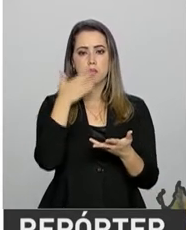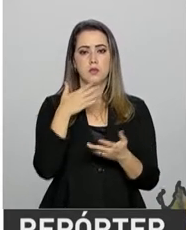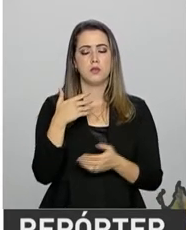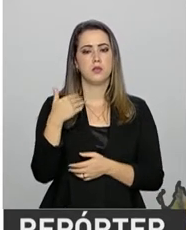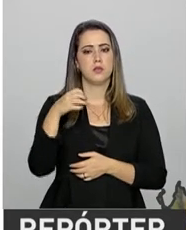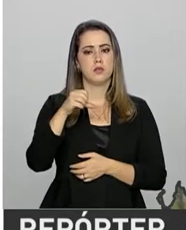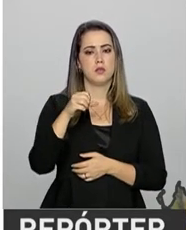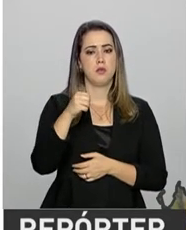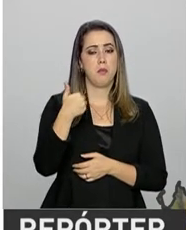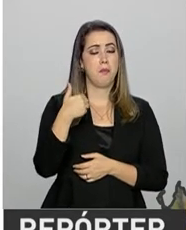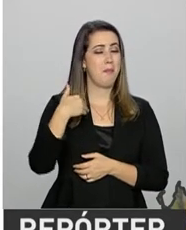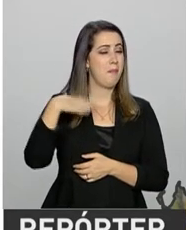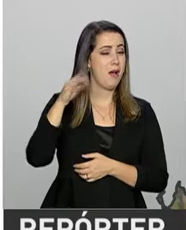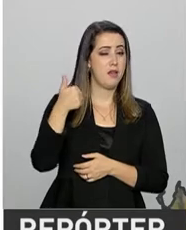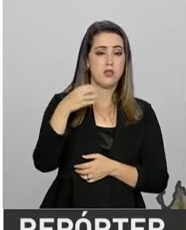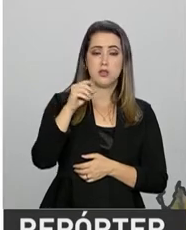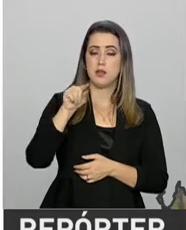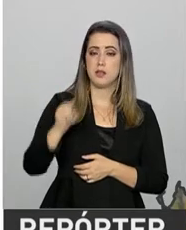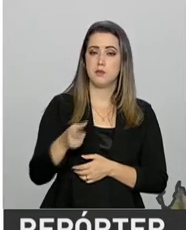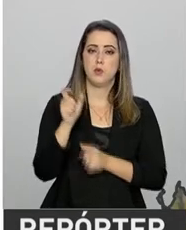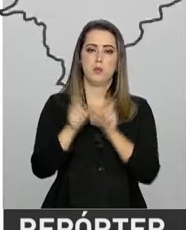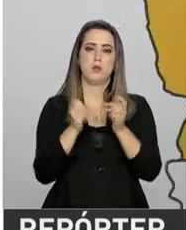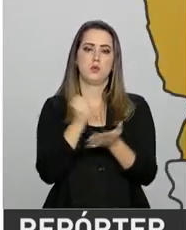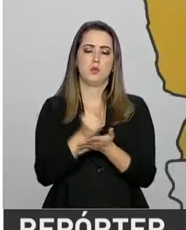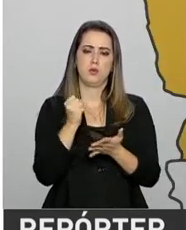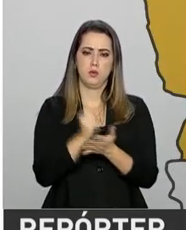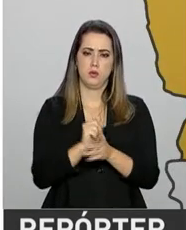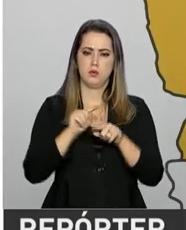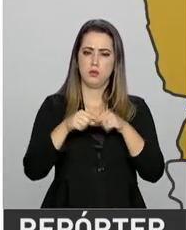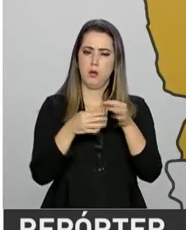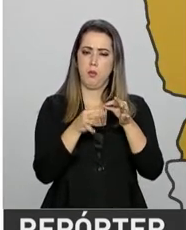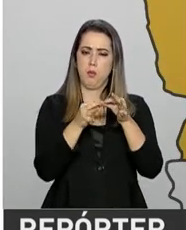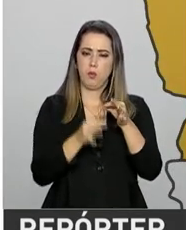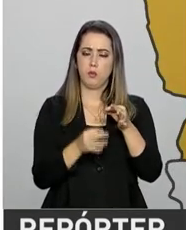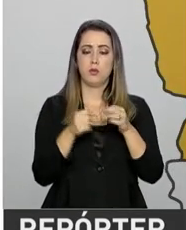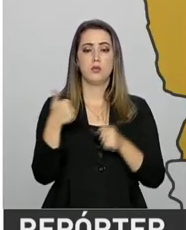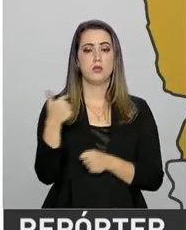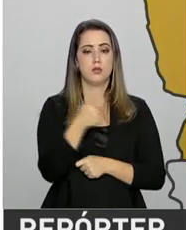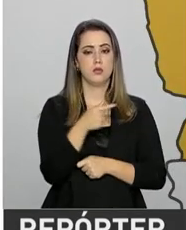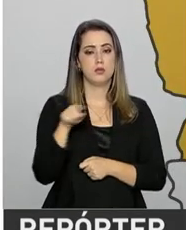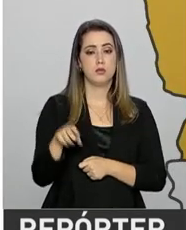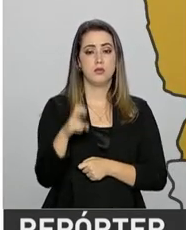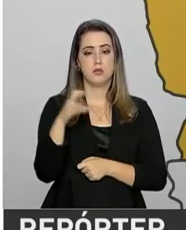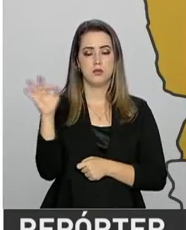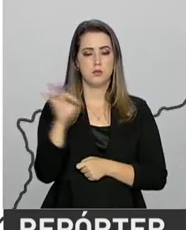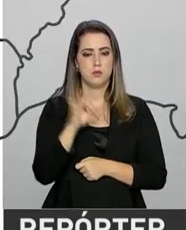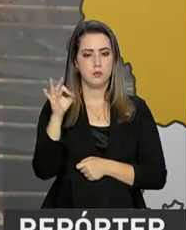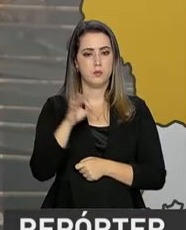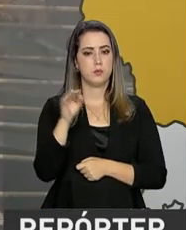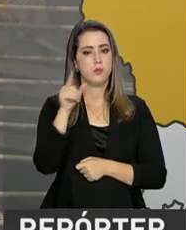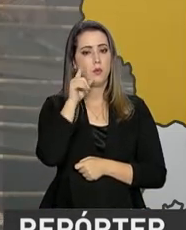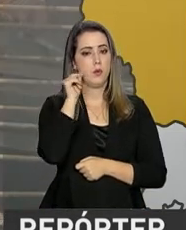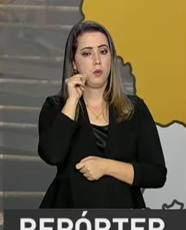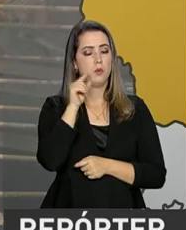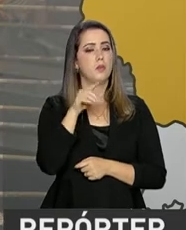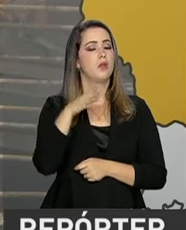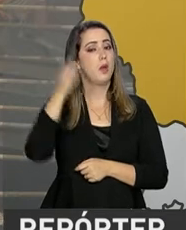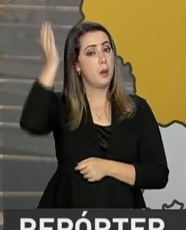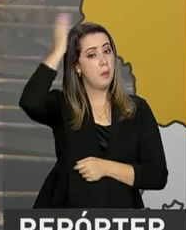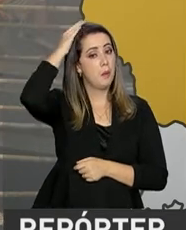com mais de 10 mil das colocações. Seguido do Ceará, com 17,5%, e o Paraná,